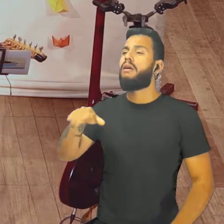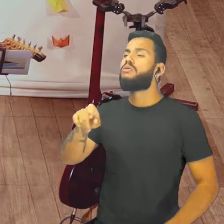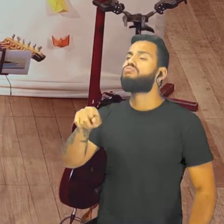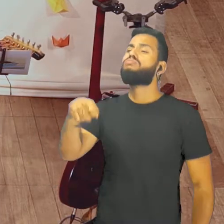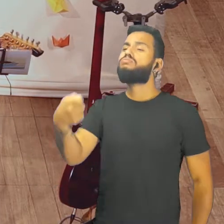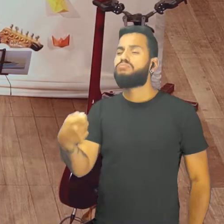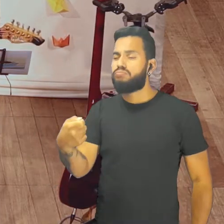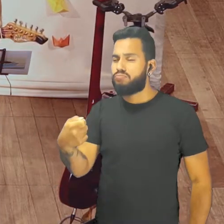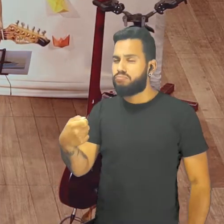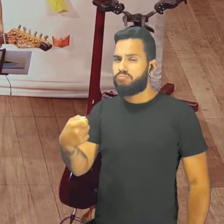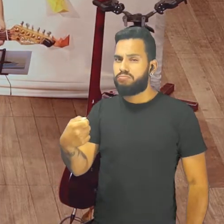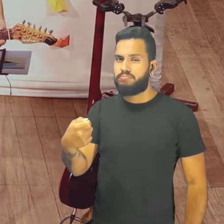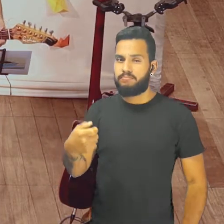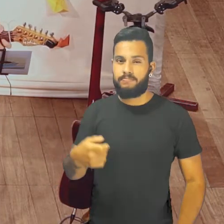você?